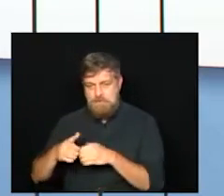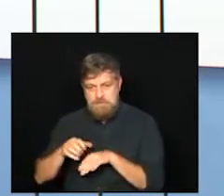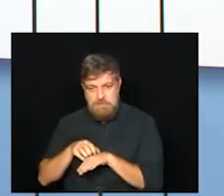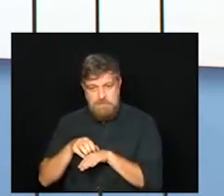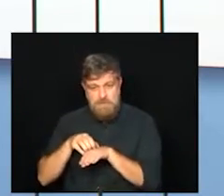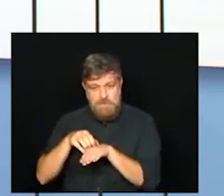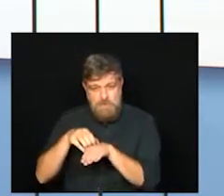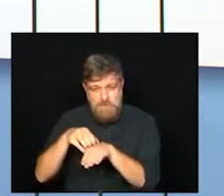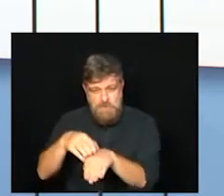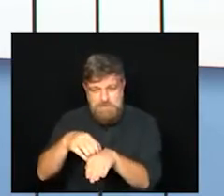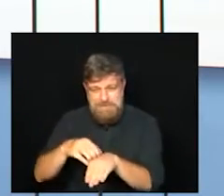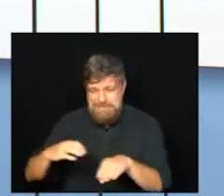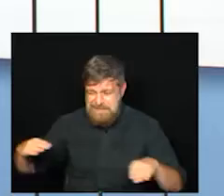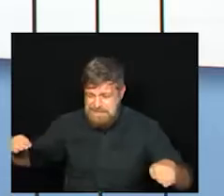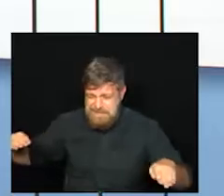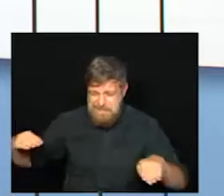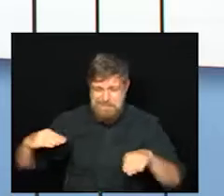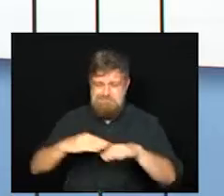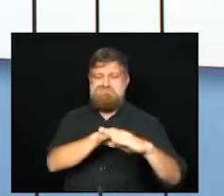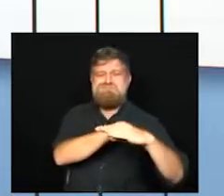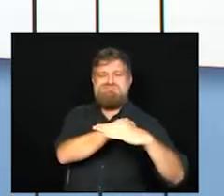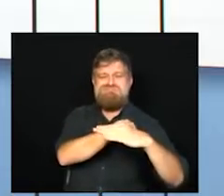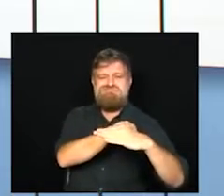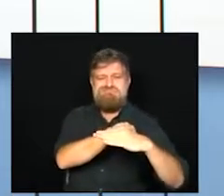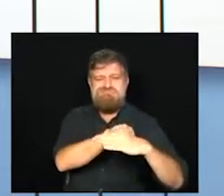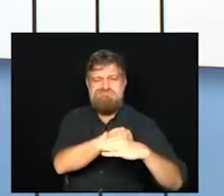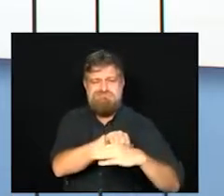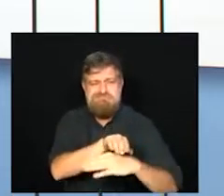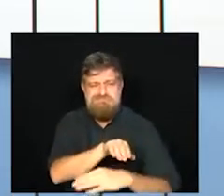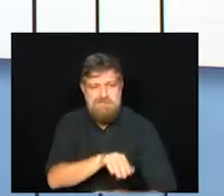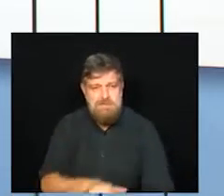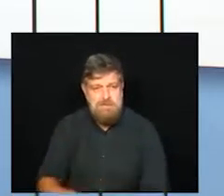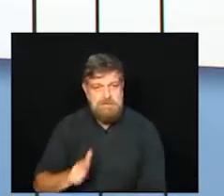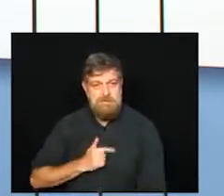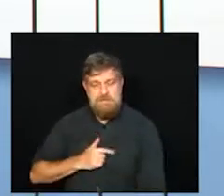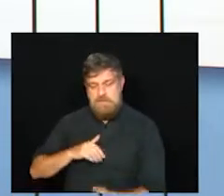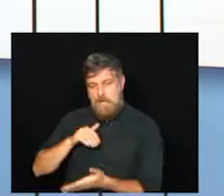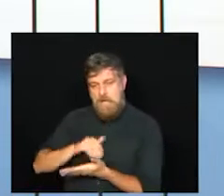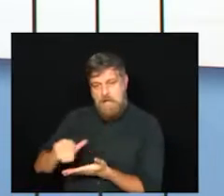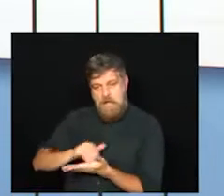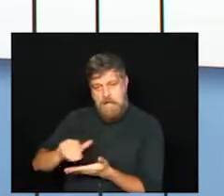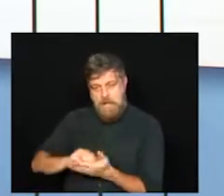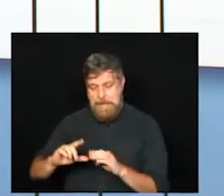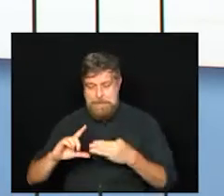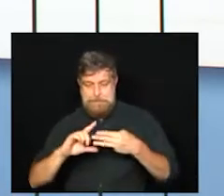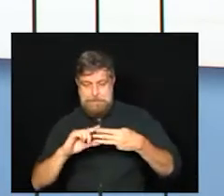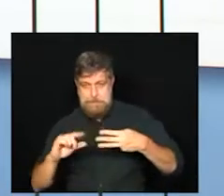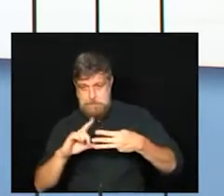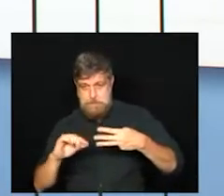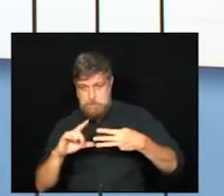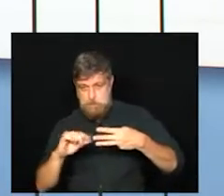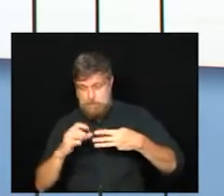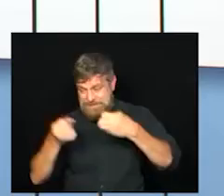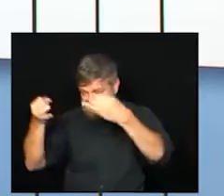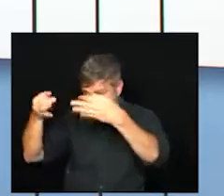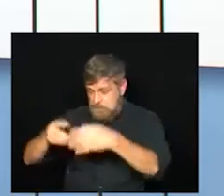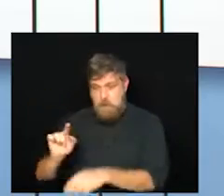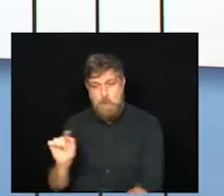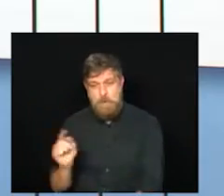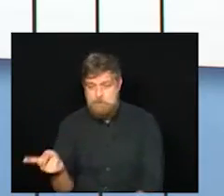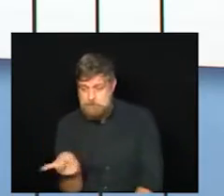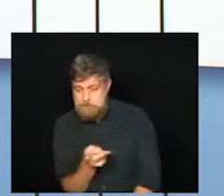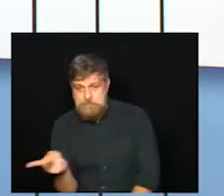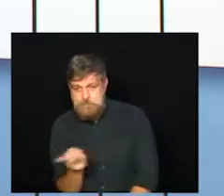Unicamp, que colidiu na traseira do primeiro veículo. A CETRANSP e a INDEC esclarecem que os